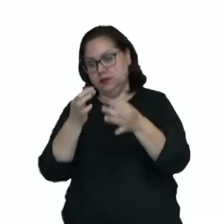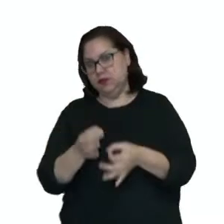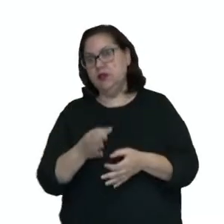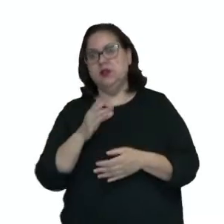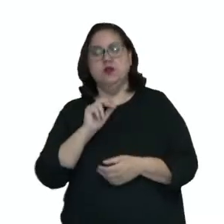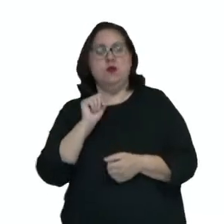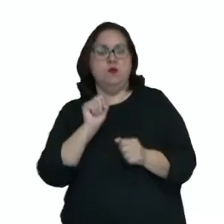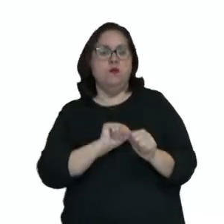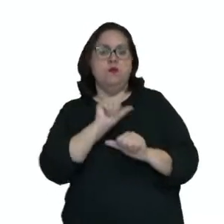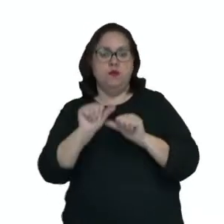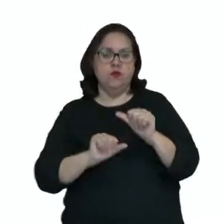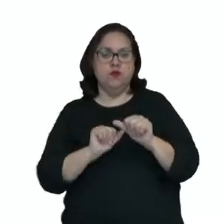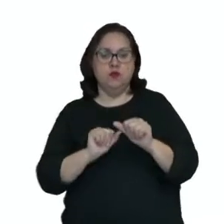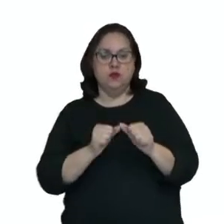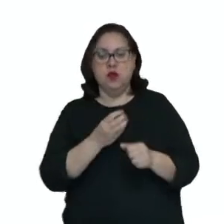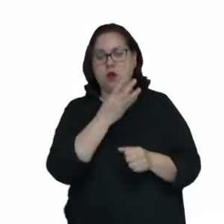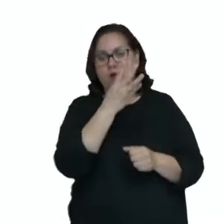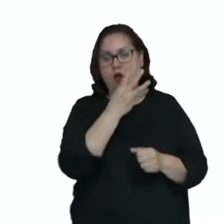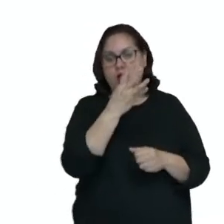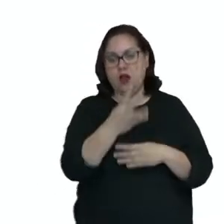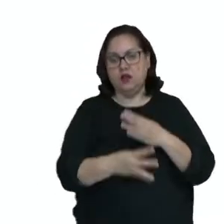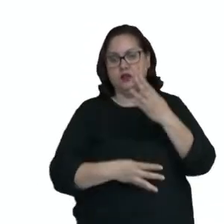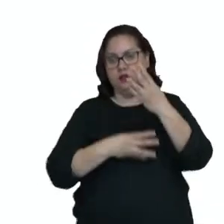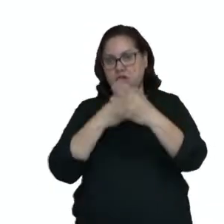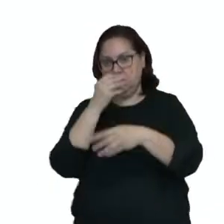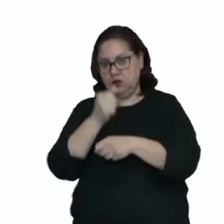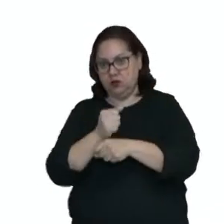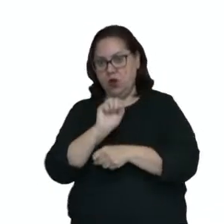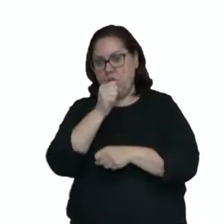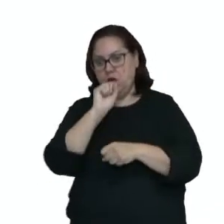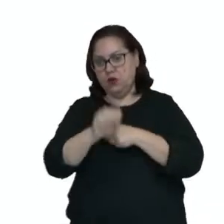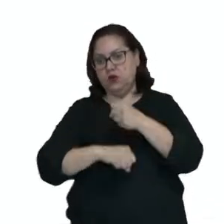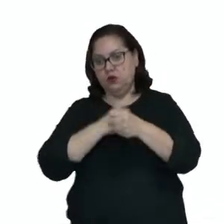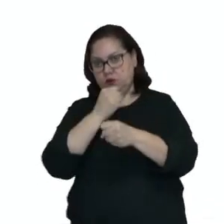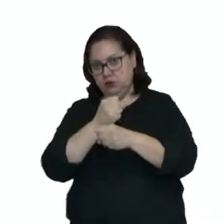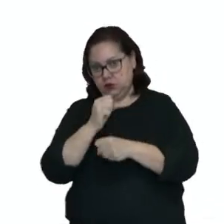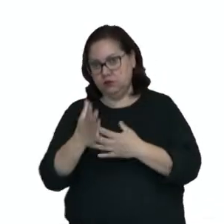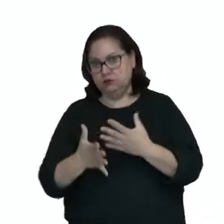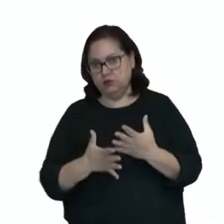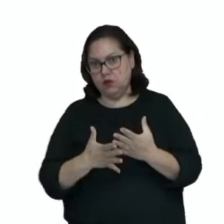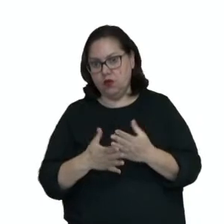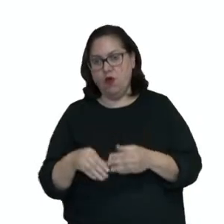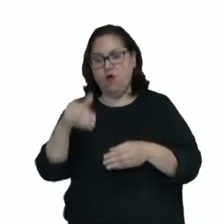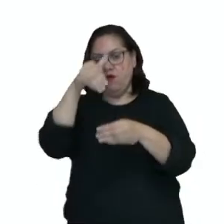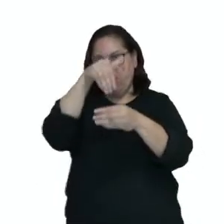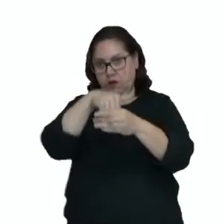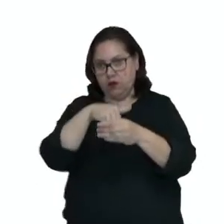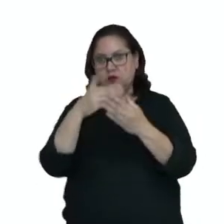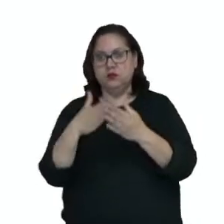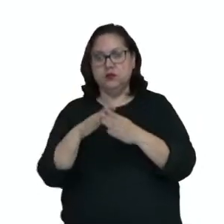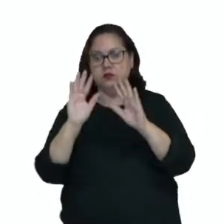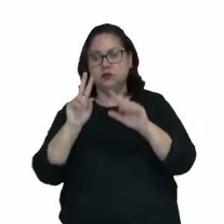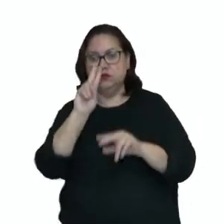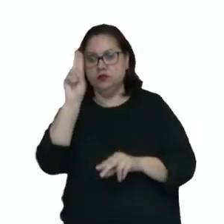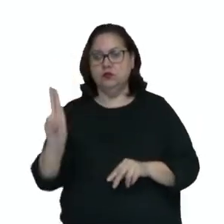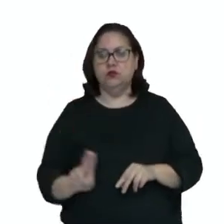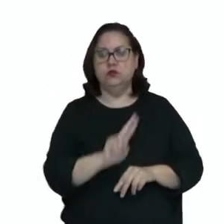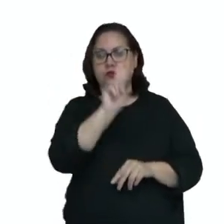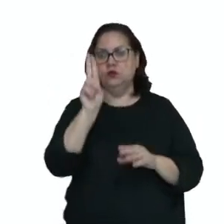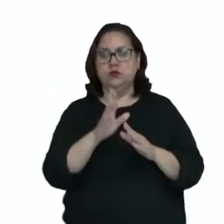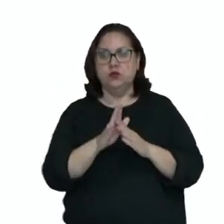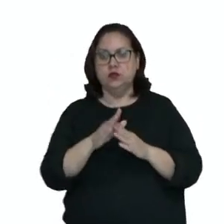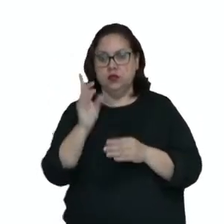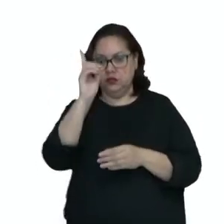ele vai mudar de 4 em 4 anos, que seja de 8 em 8 anos, né? O voto deve ser universal, ou seja,